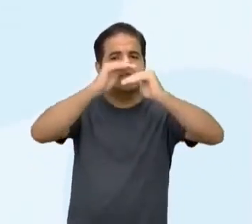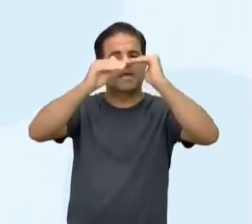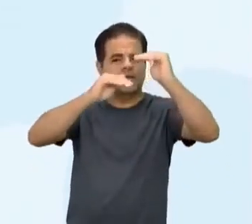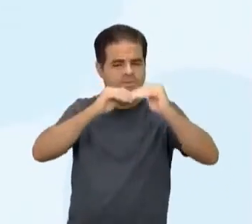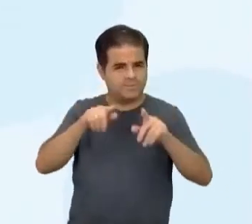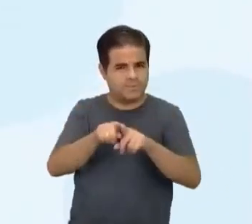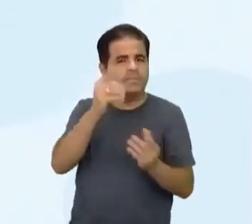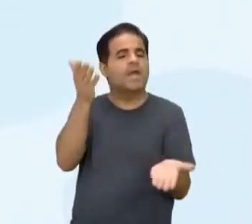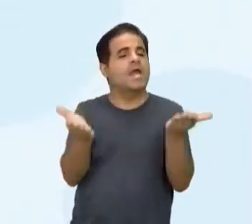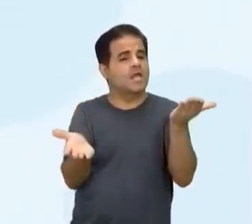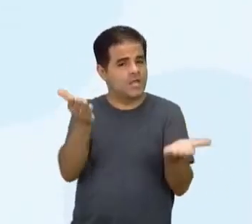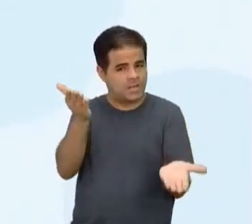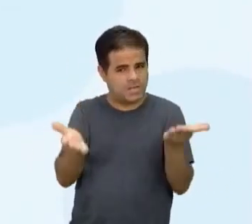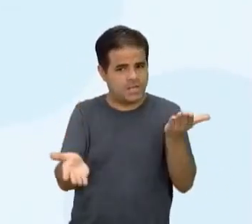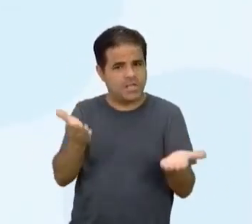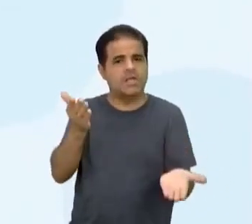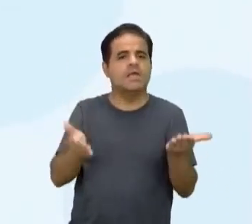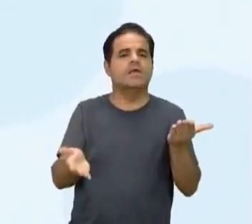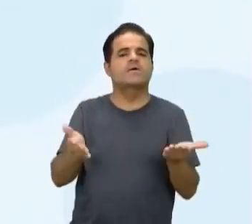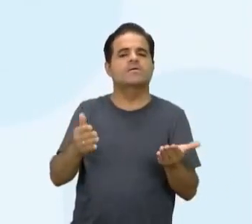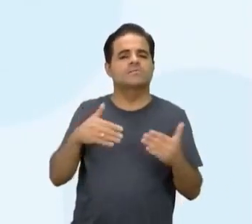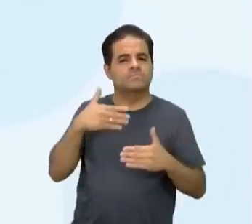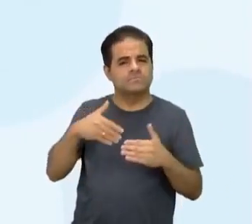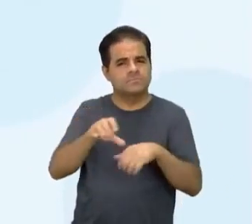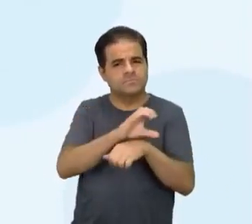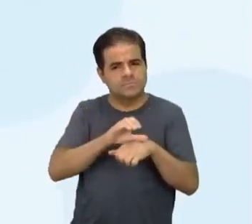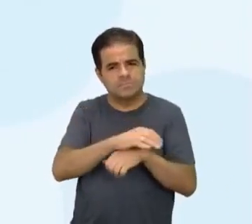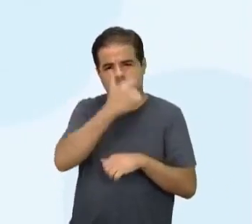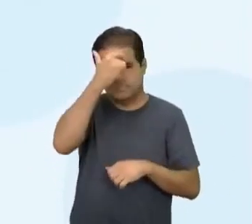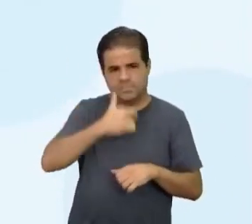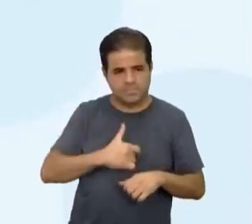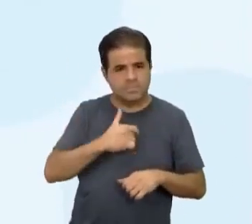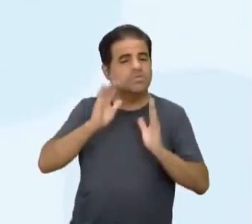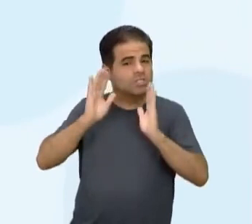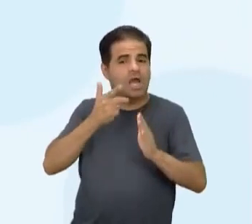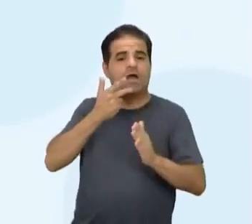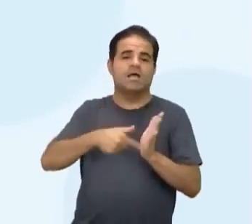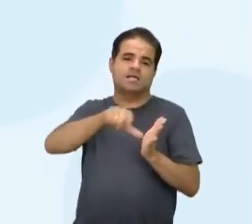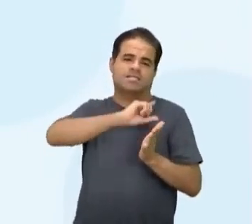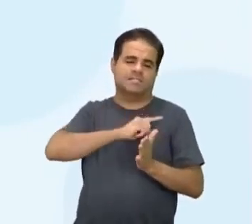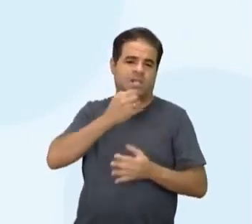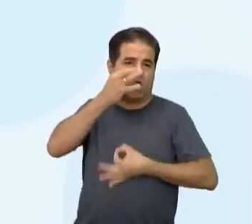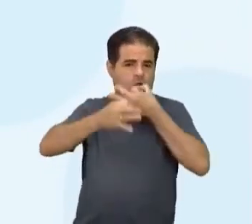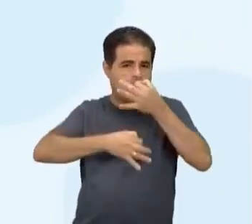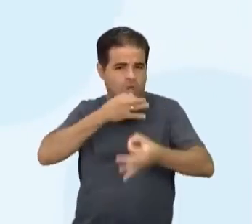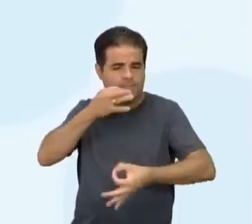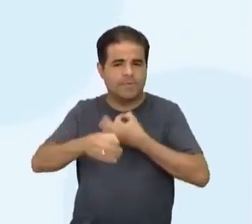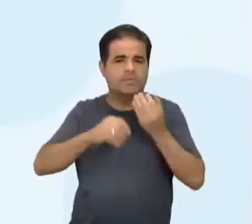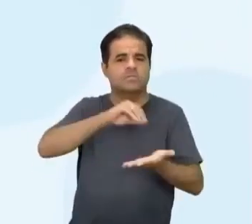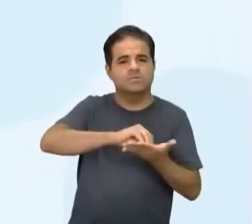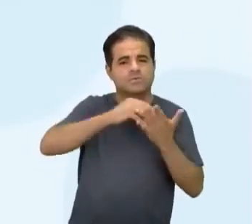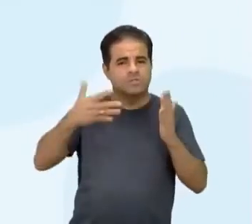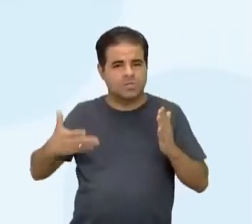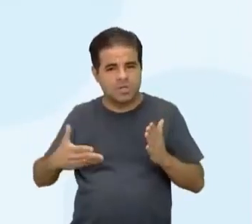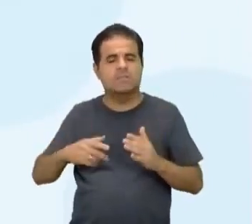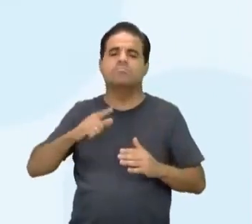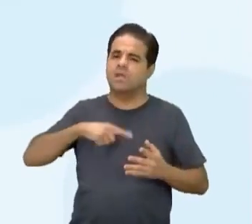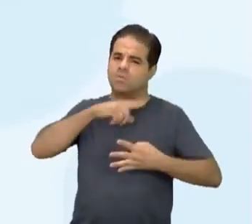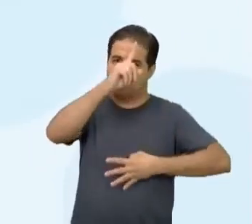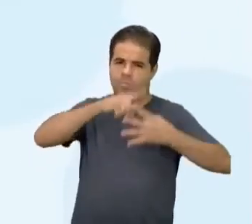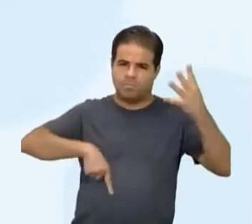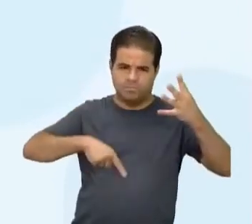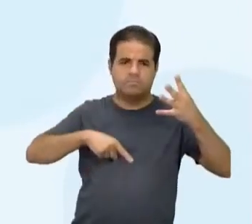em equilíbrio das dimensões constituintes do ser humano, que é o que vocês estavam comentando, né? De acordo com o currículo paulista, existem